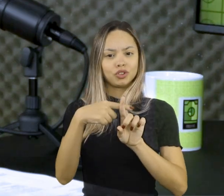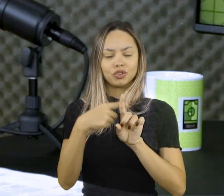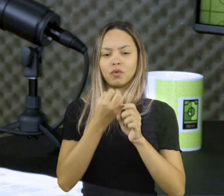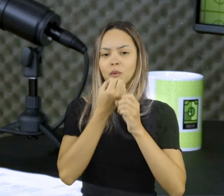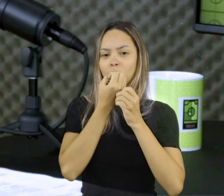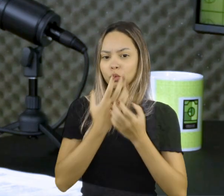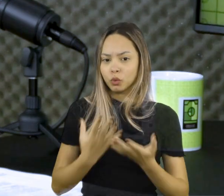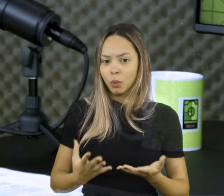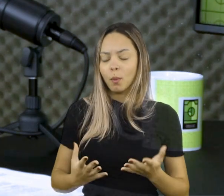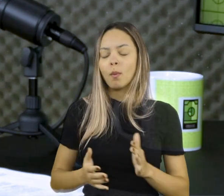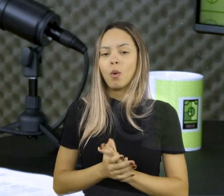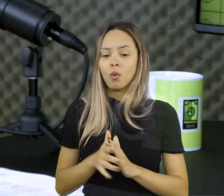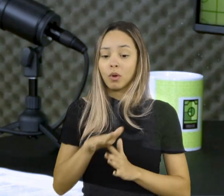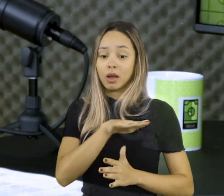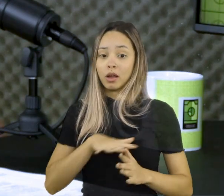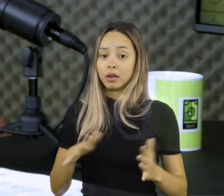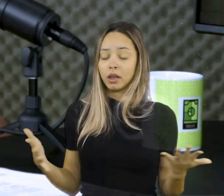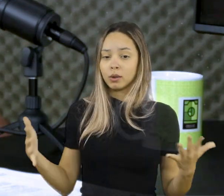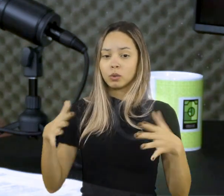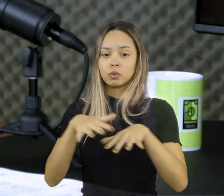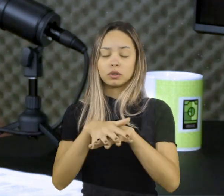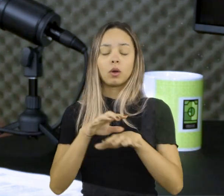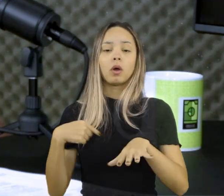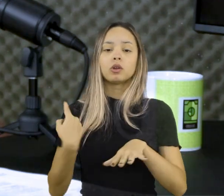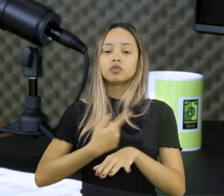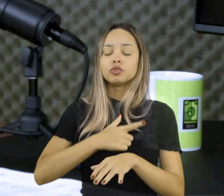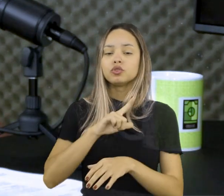para nós da inclusão. A gente tem